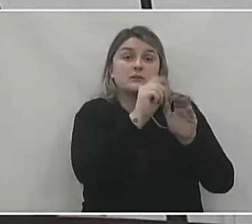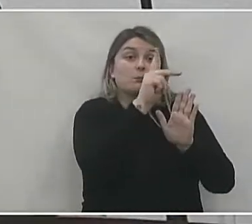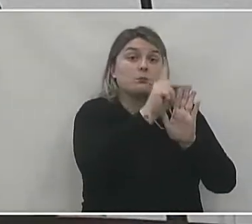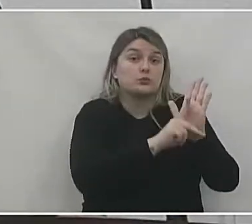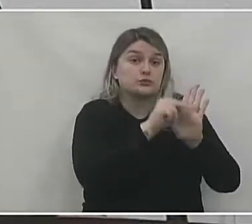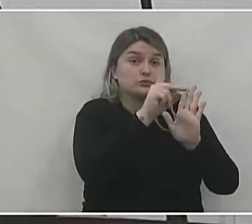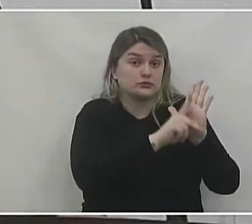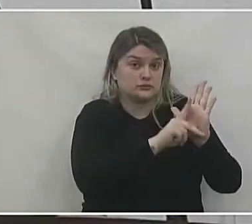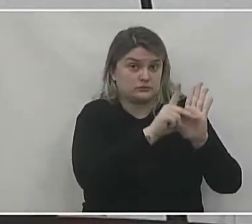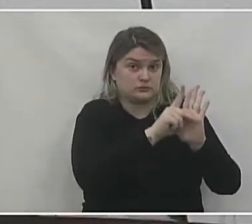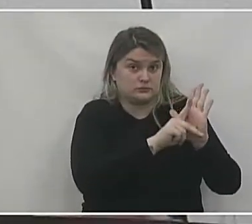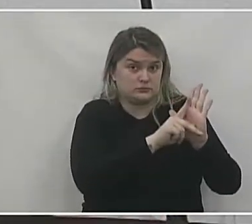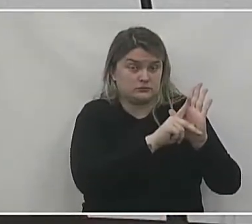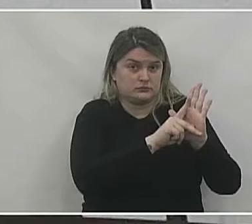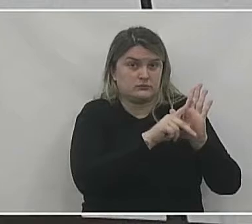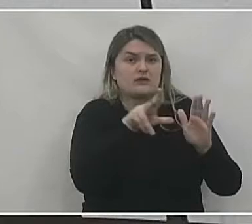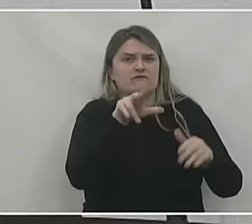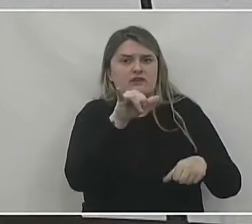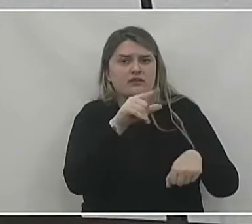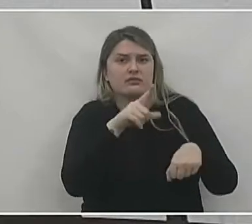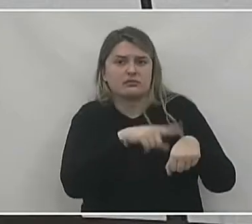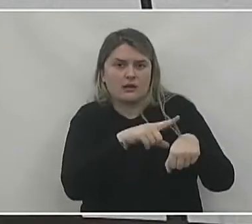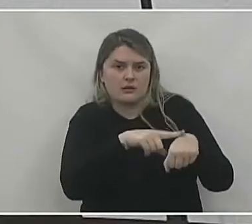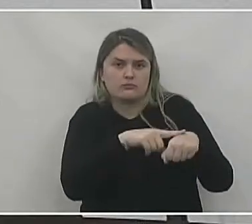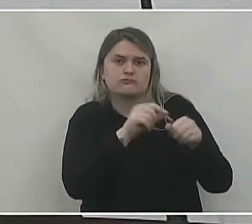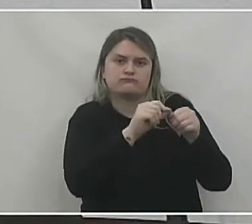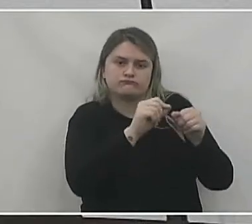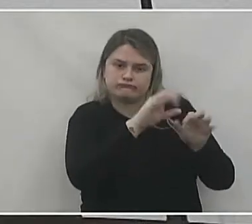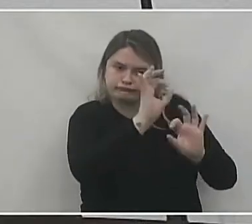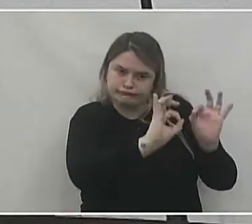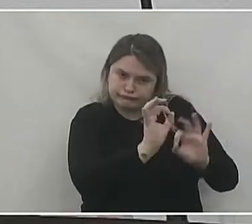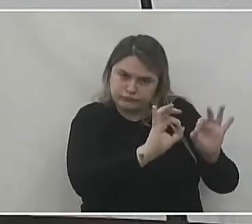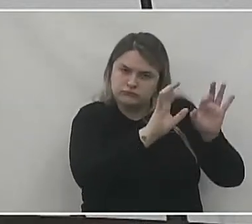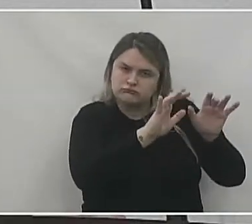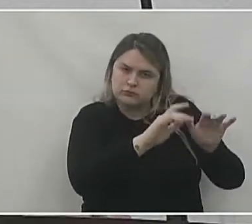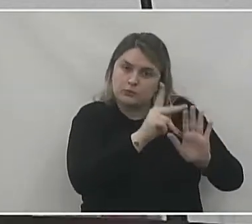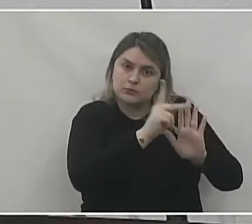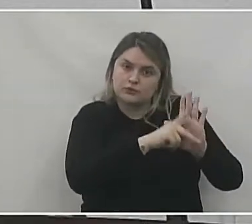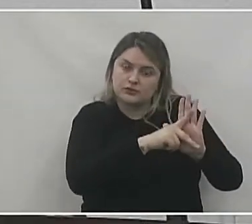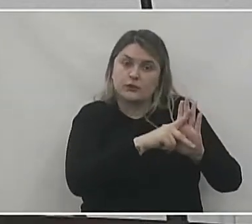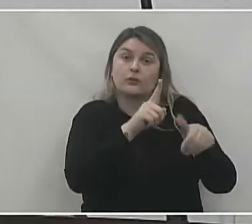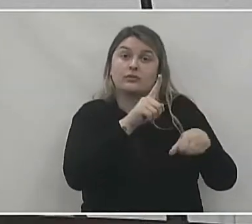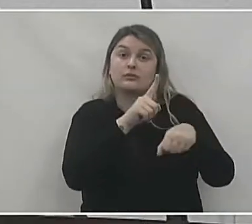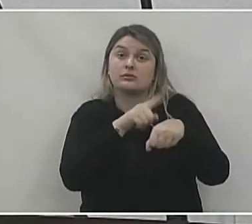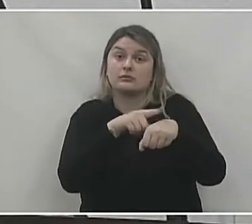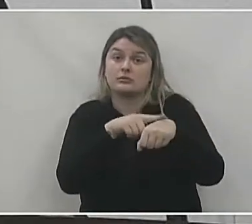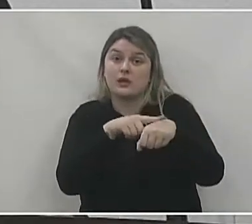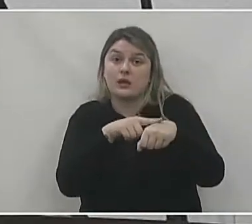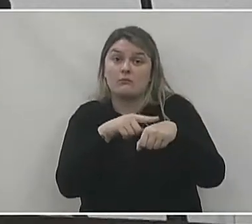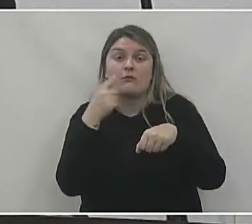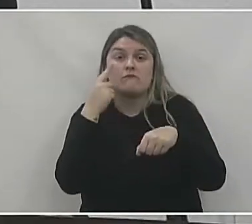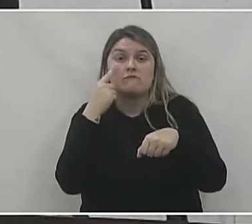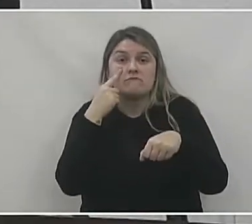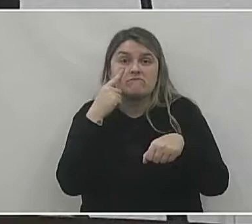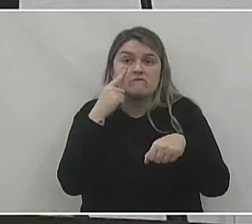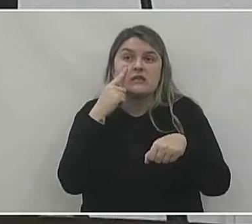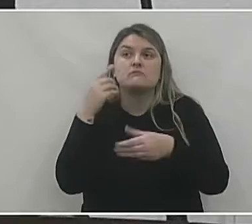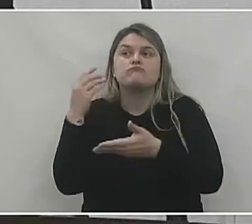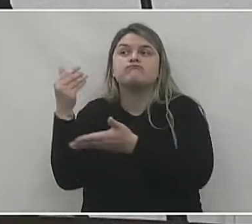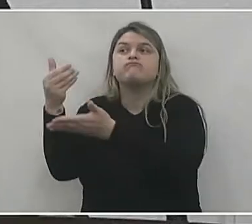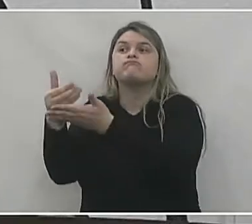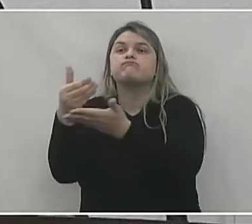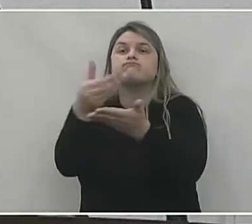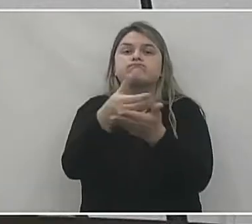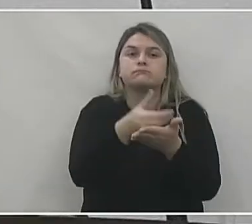o projeto. Então vai ter um tempo para fazer o projeto, vai ter um tempo para viabilizar os